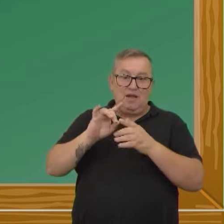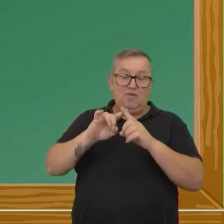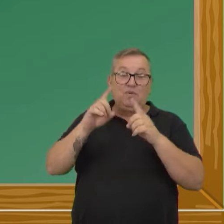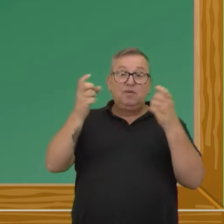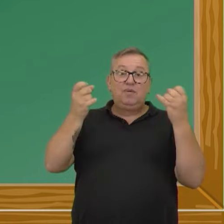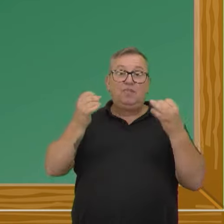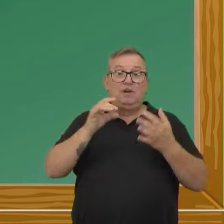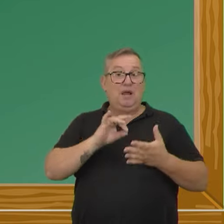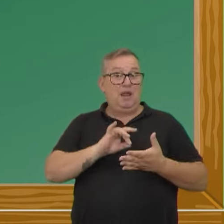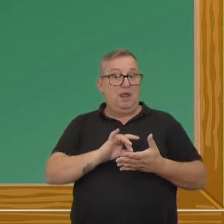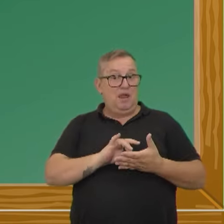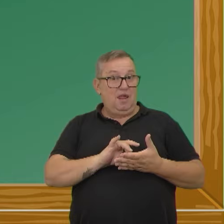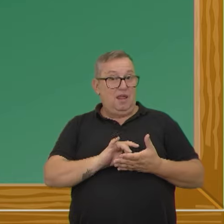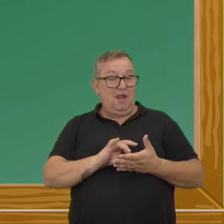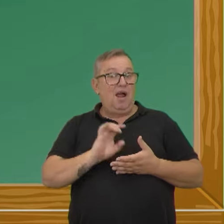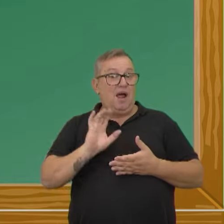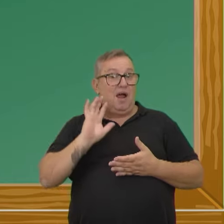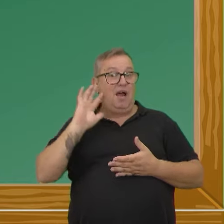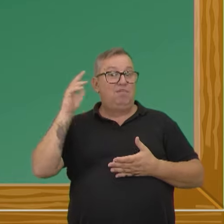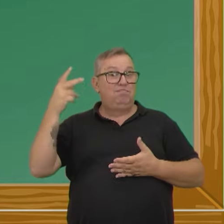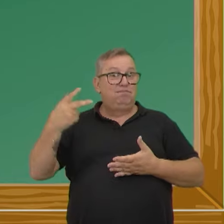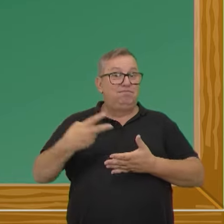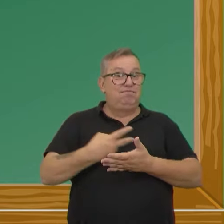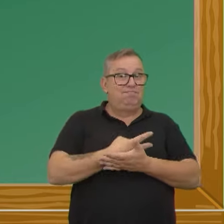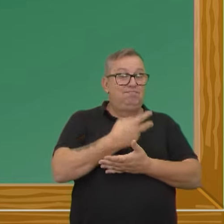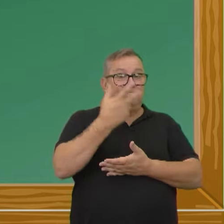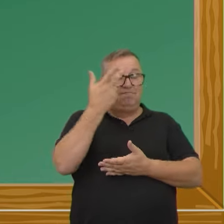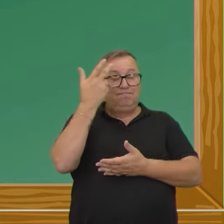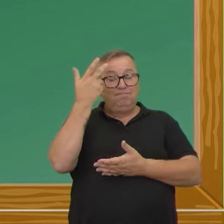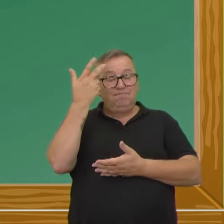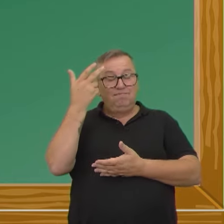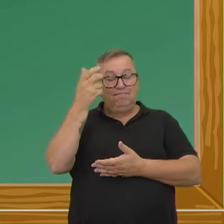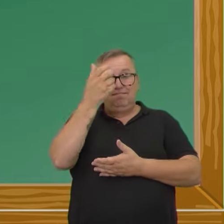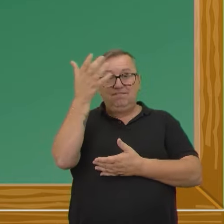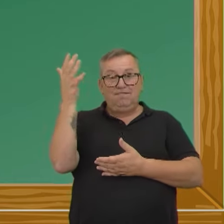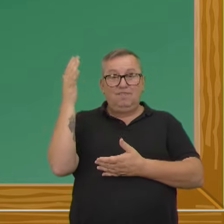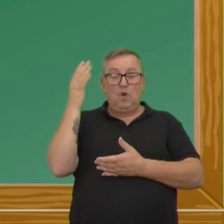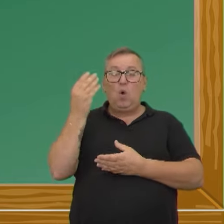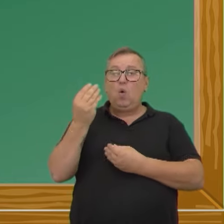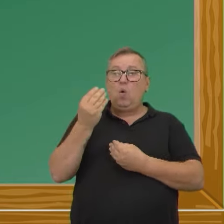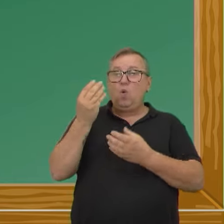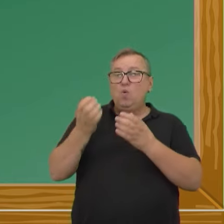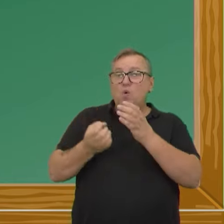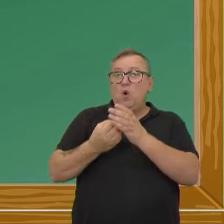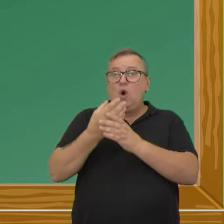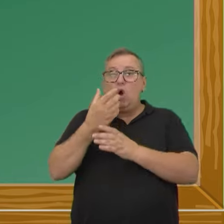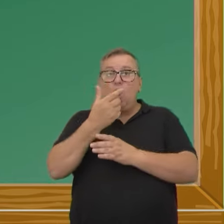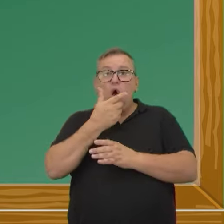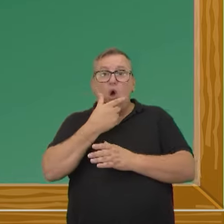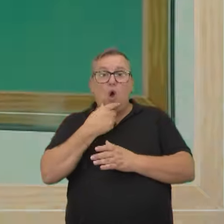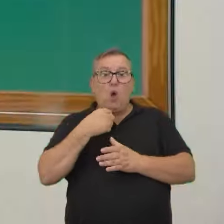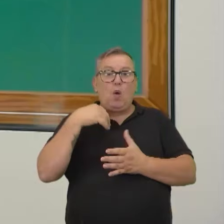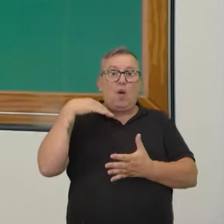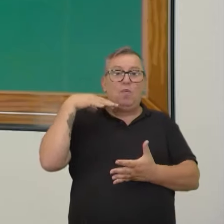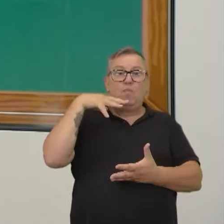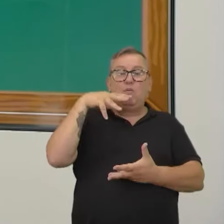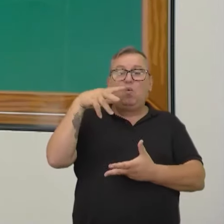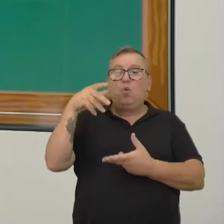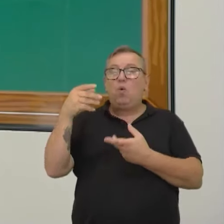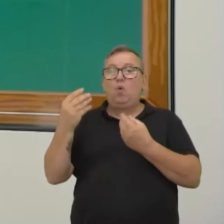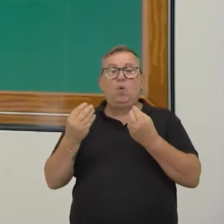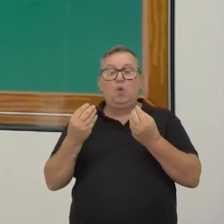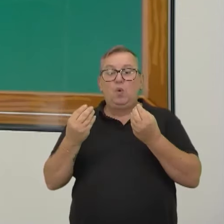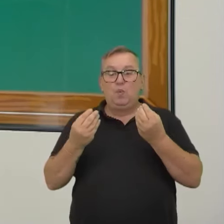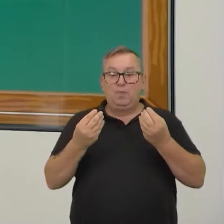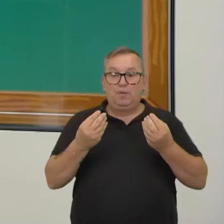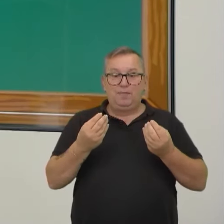realidade, fenômenos da natureza, origem do homem e do mundo. Então, olha só,